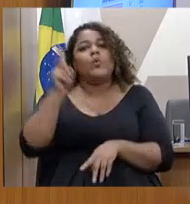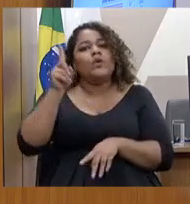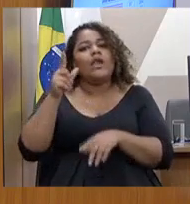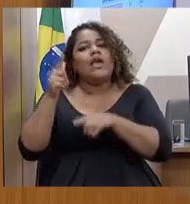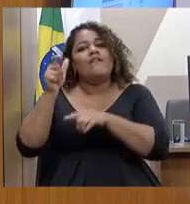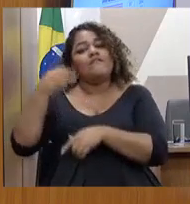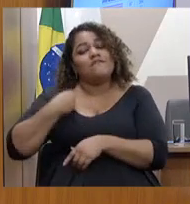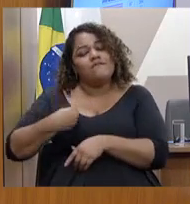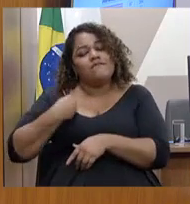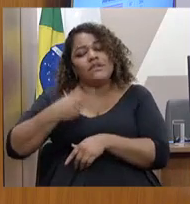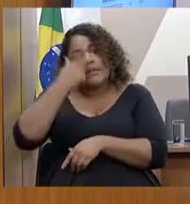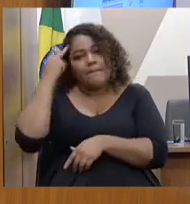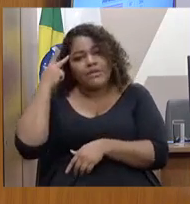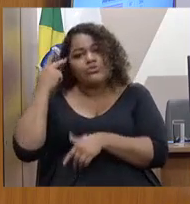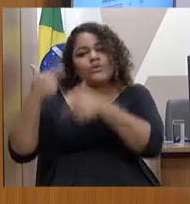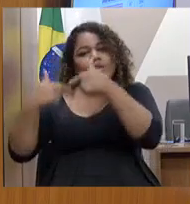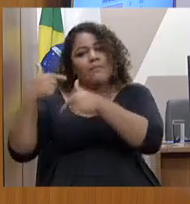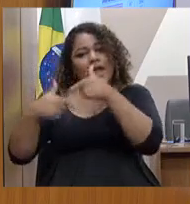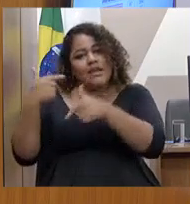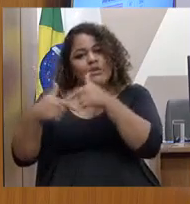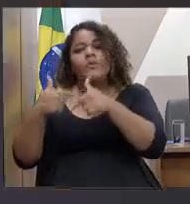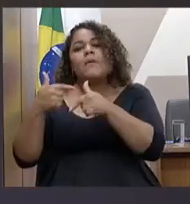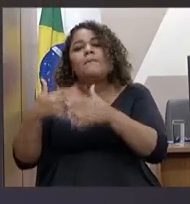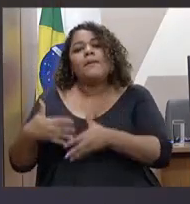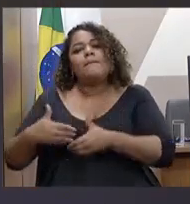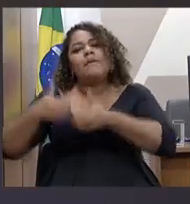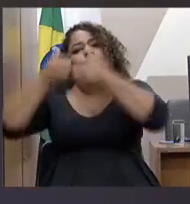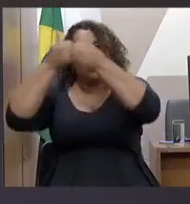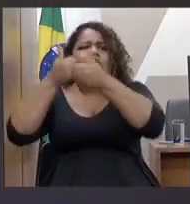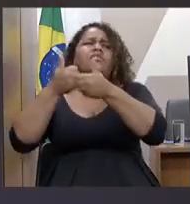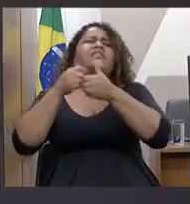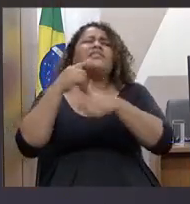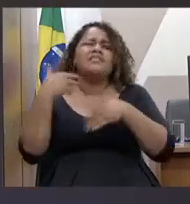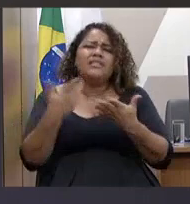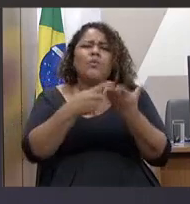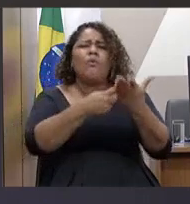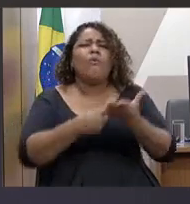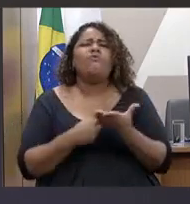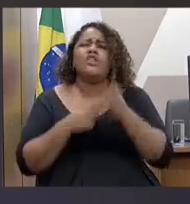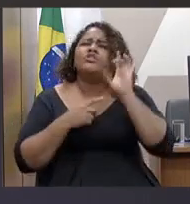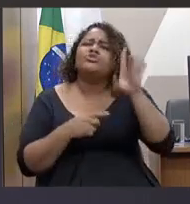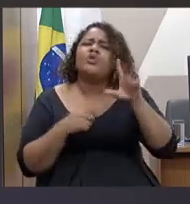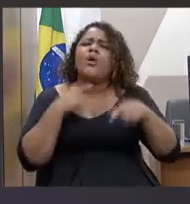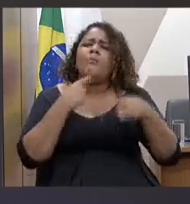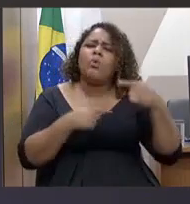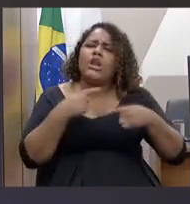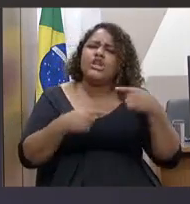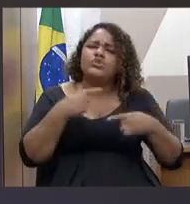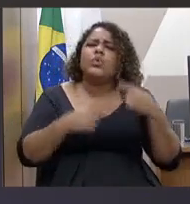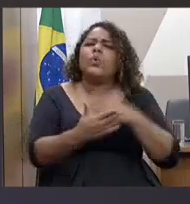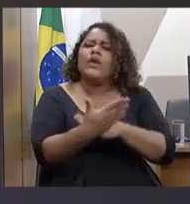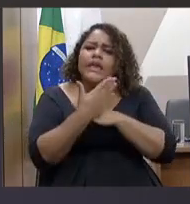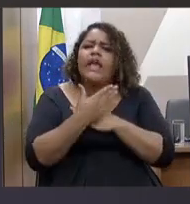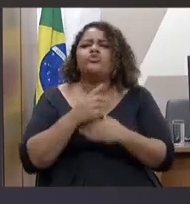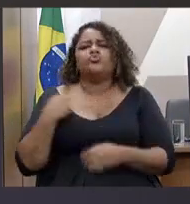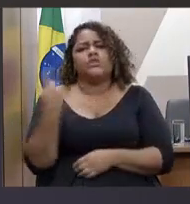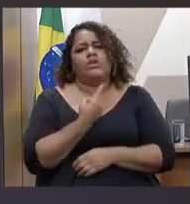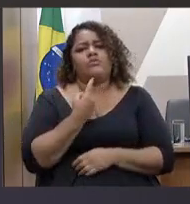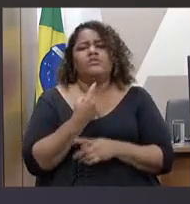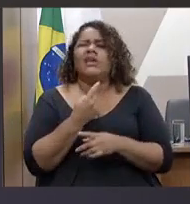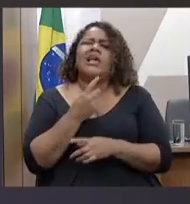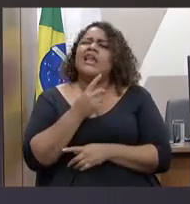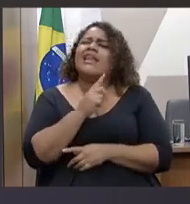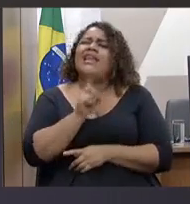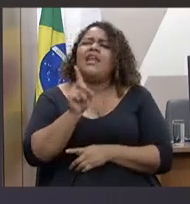escolher escolher Deputado e político que esteja do nosso lado não que só fica contra o trabalhador então vou passar o nosso advogado para